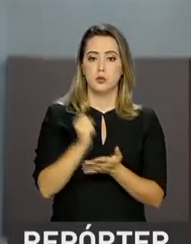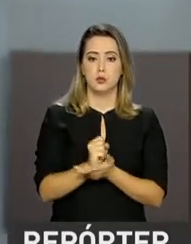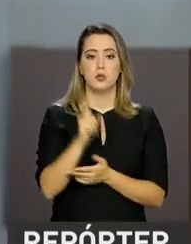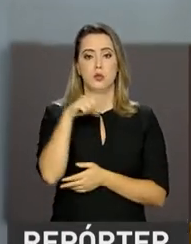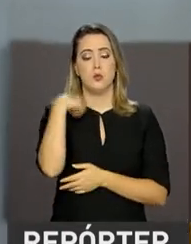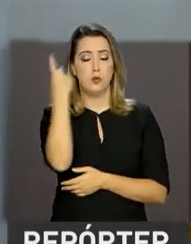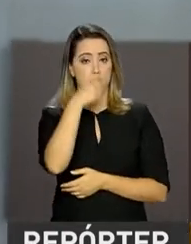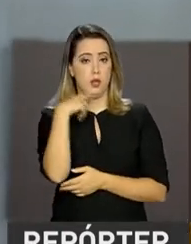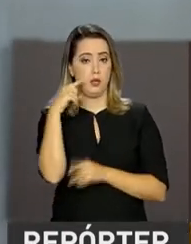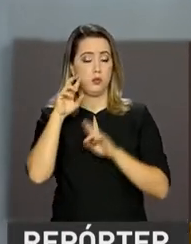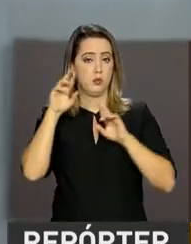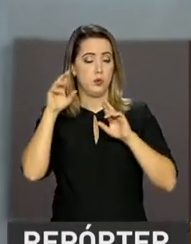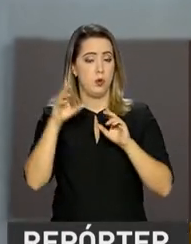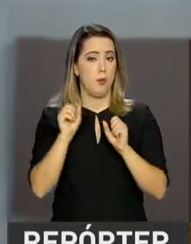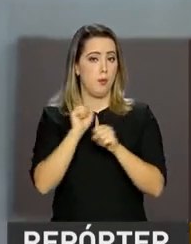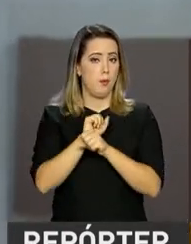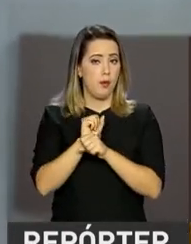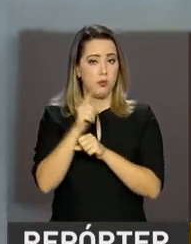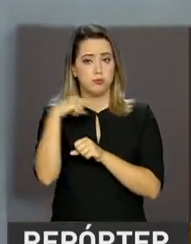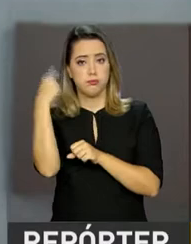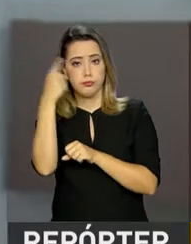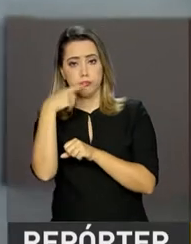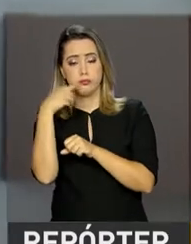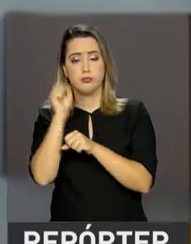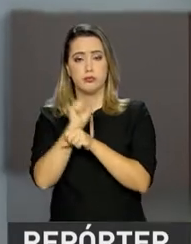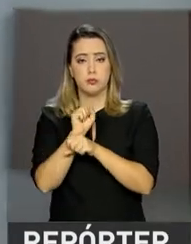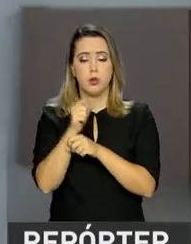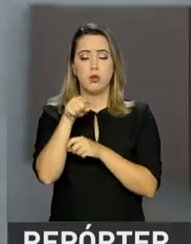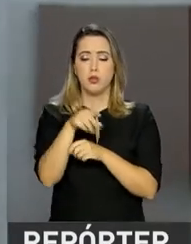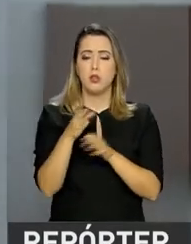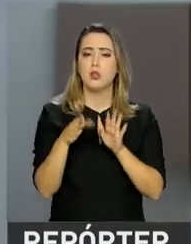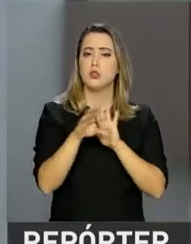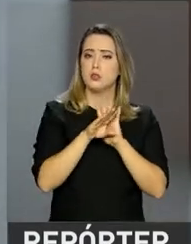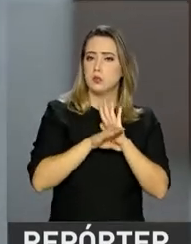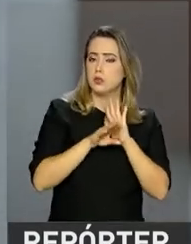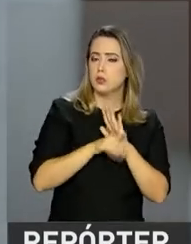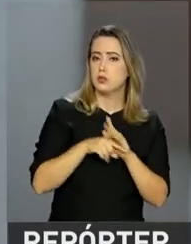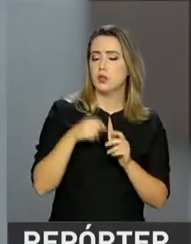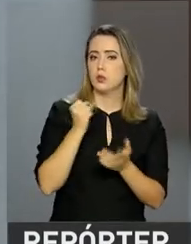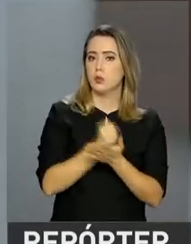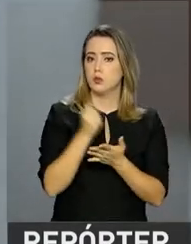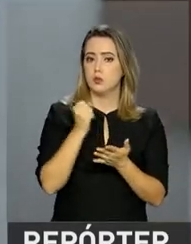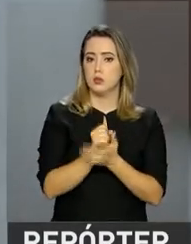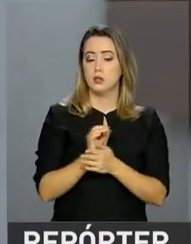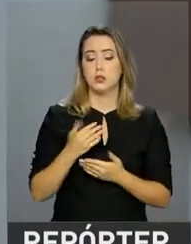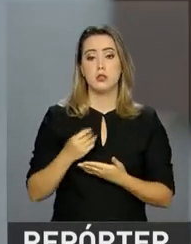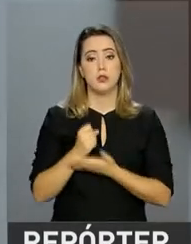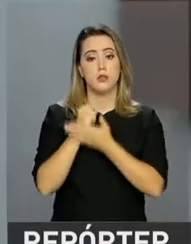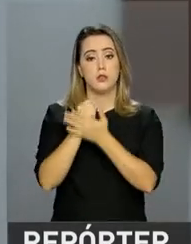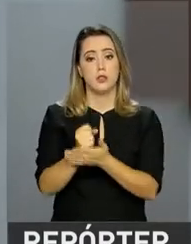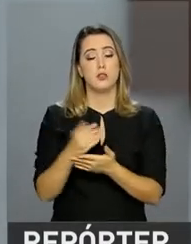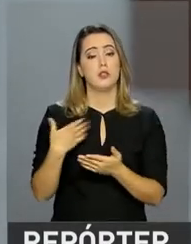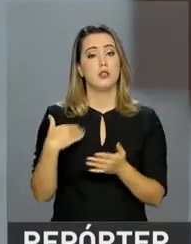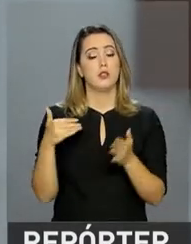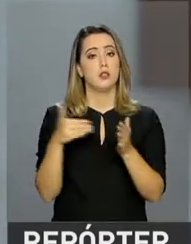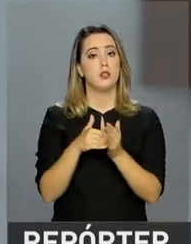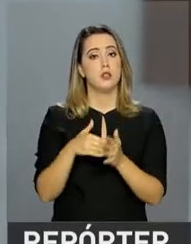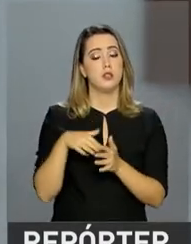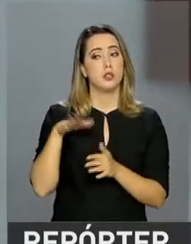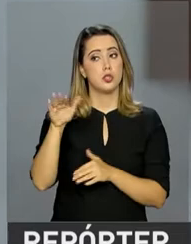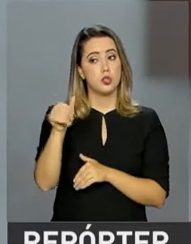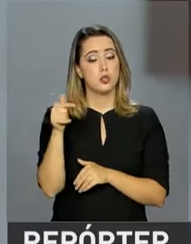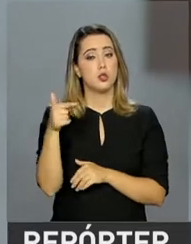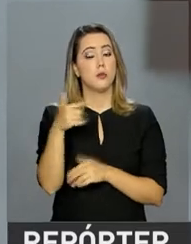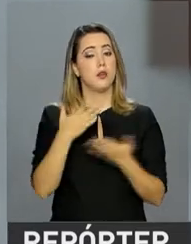trabalho intermitente. Nesse modelo, a empresa faz um contrato com o trabalhador que fica à disposição até ser convocado para